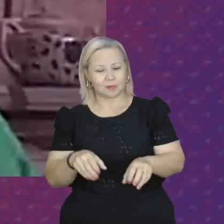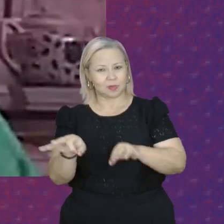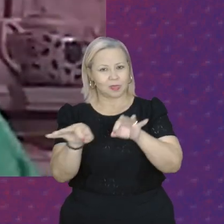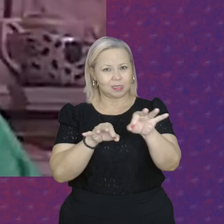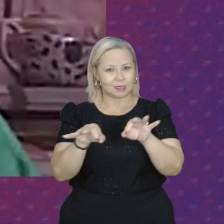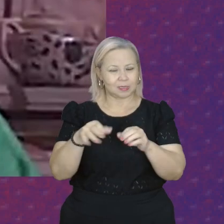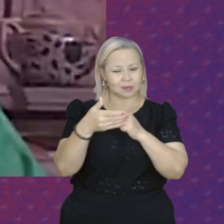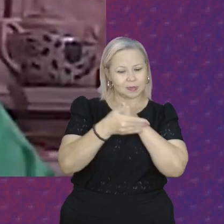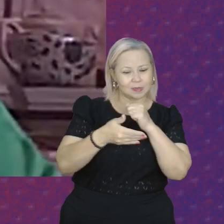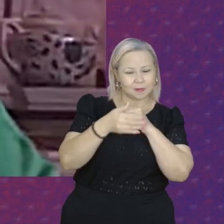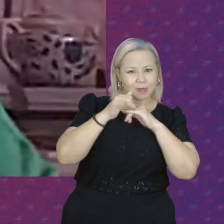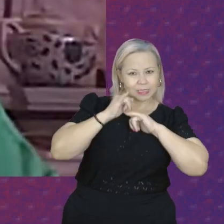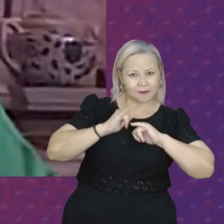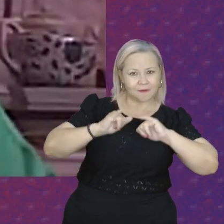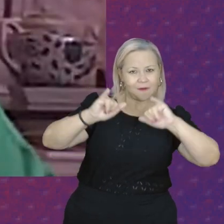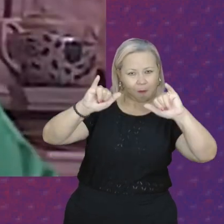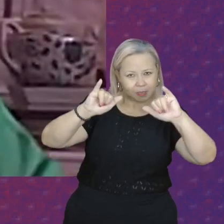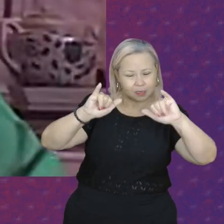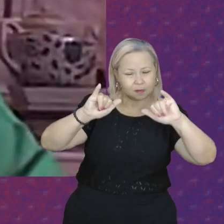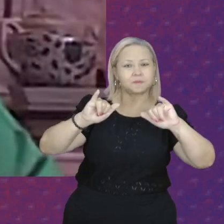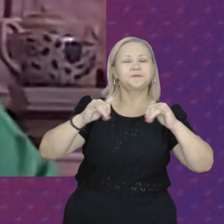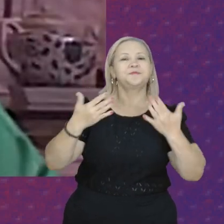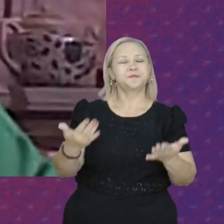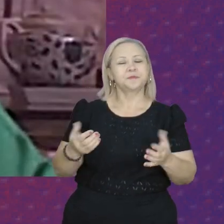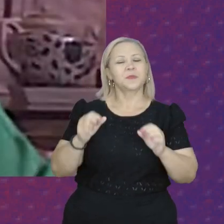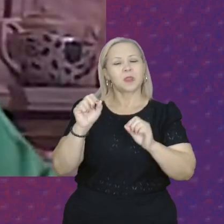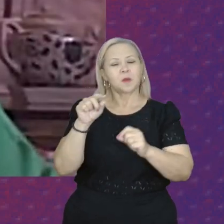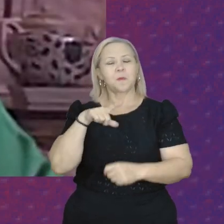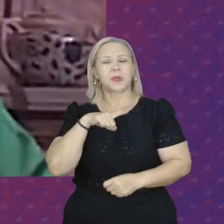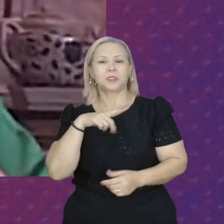dessa base de dados para que, de fato,